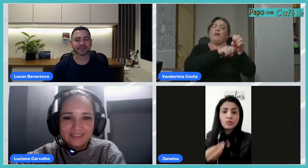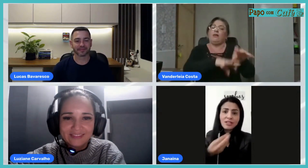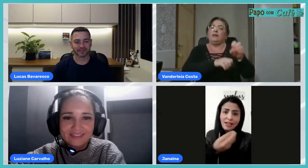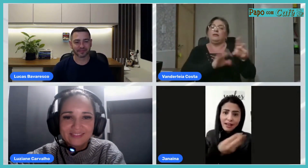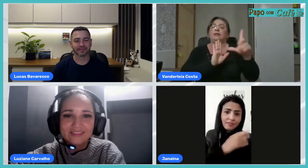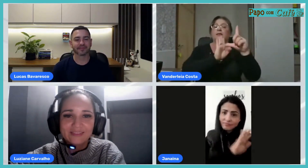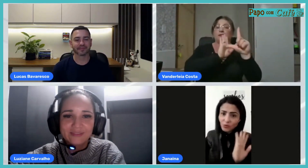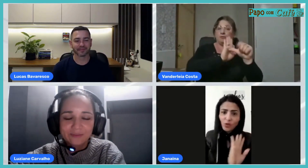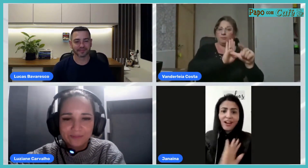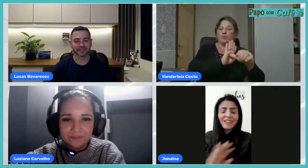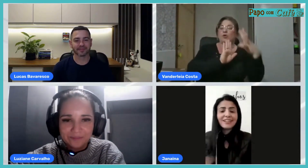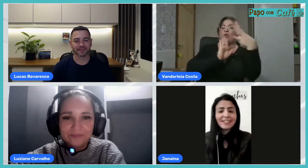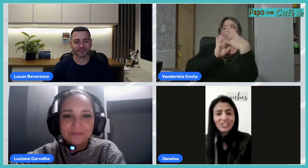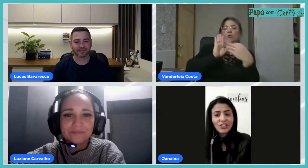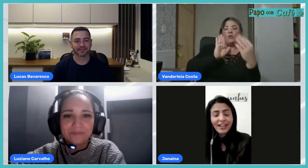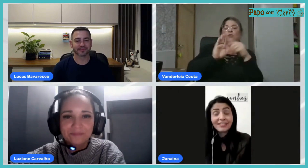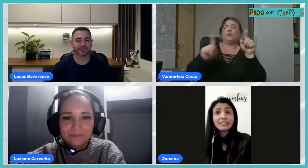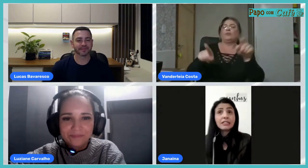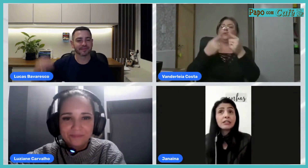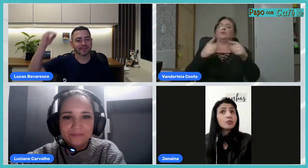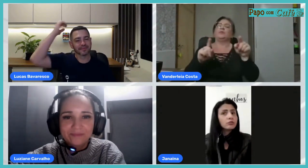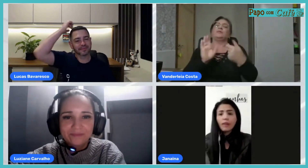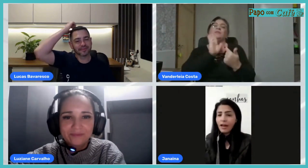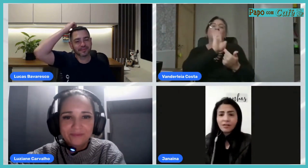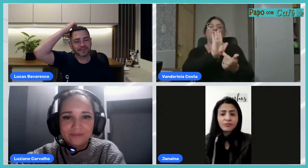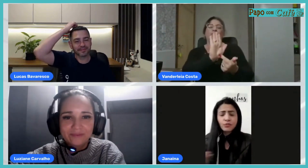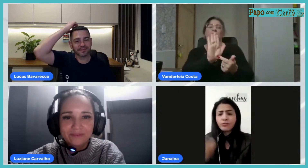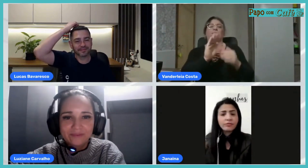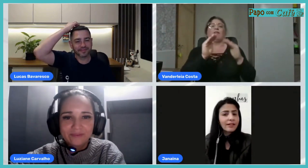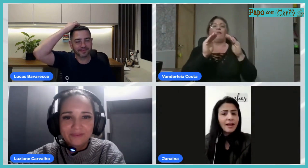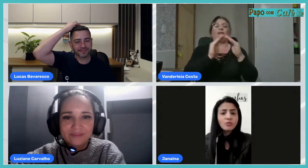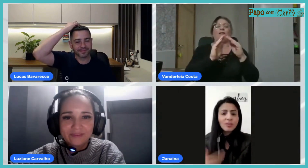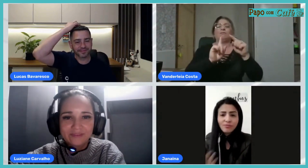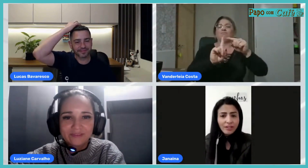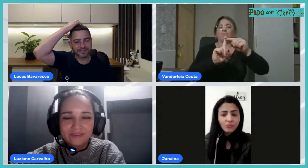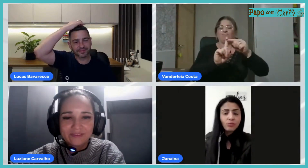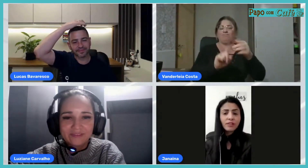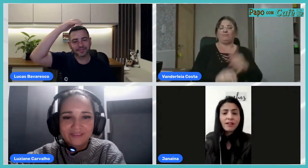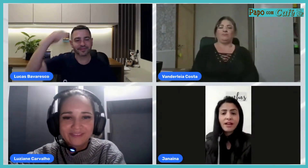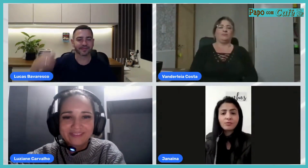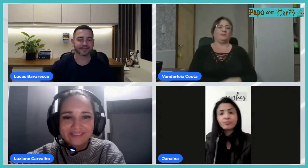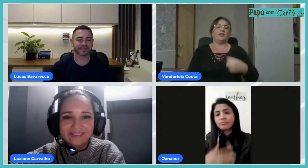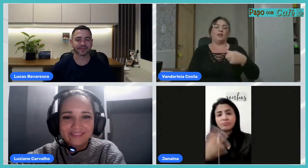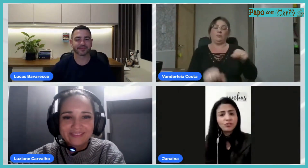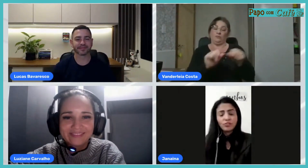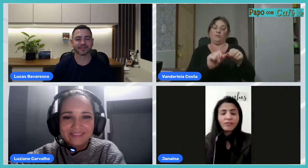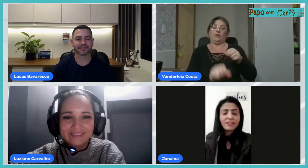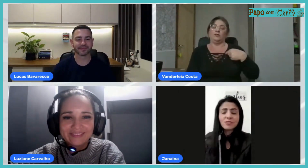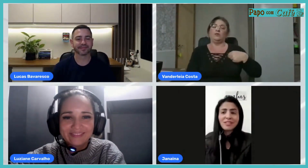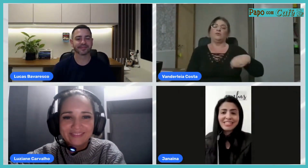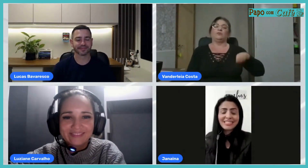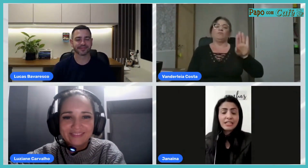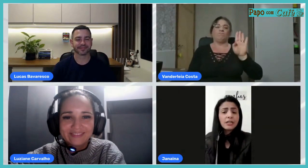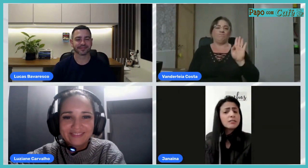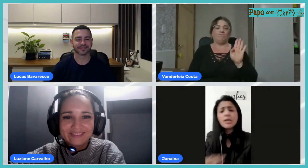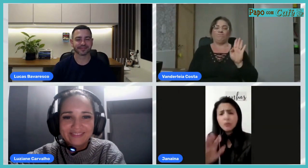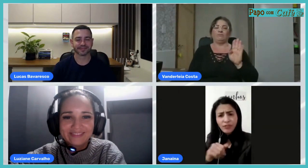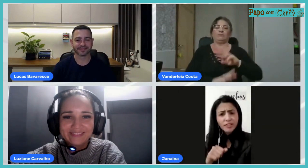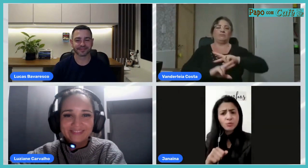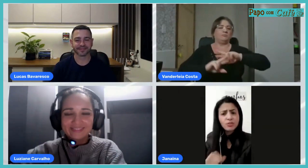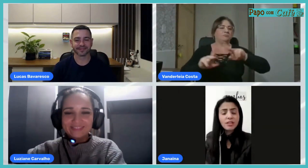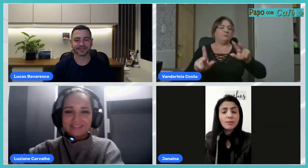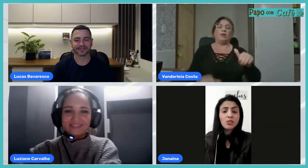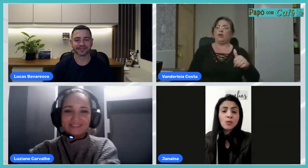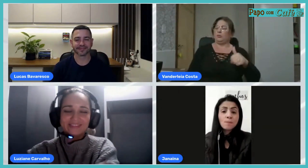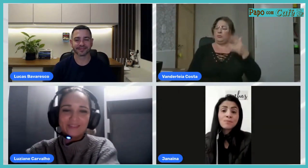copiar essa música e ela tocar lá na igreja dela. Claro, fiz um voluntariado, eu sempre faço voluntariado de diversas maneiras. Não,